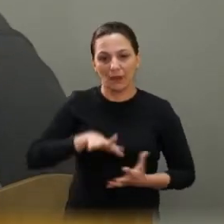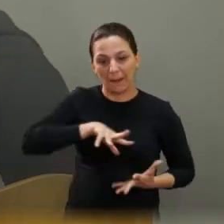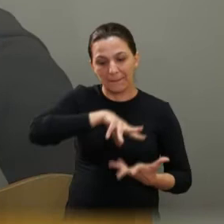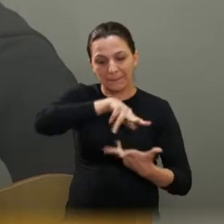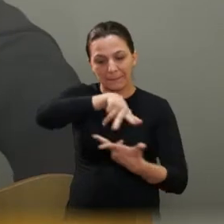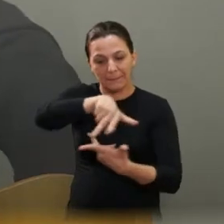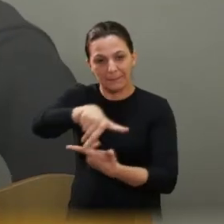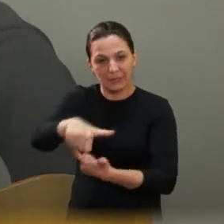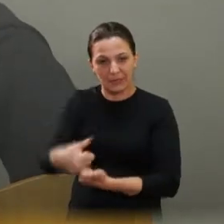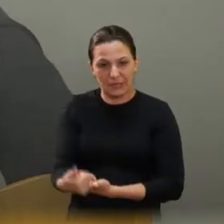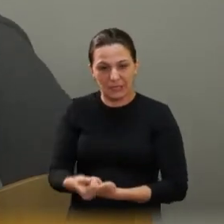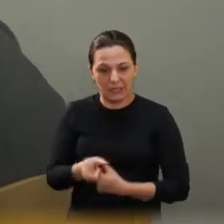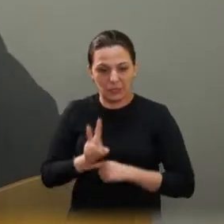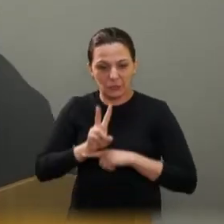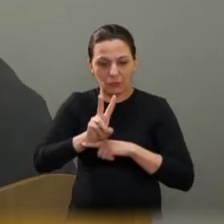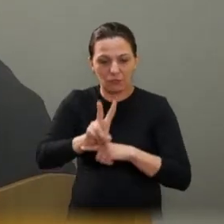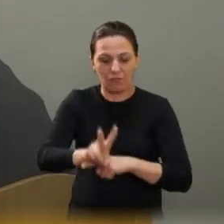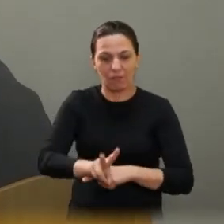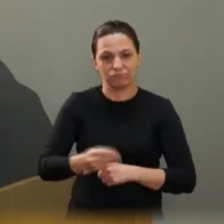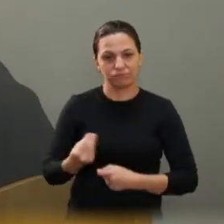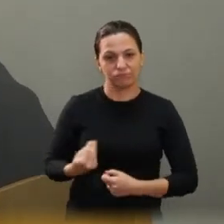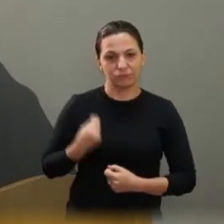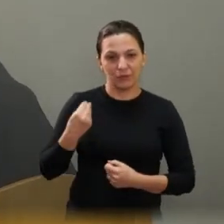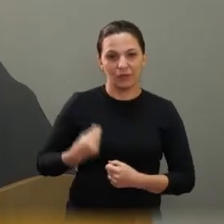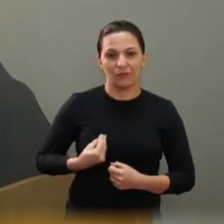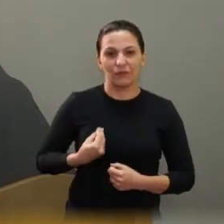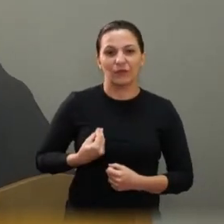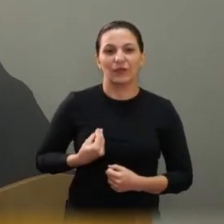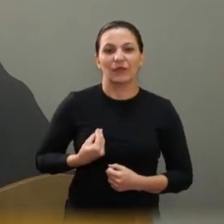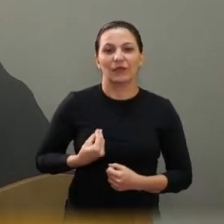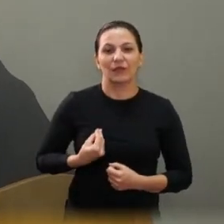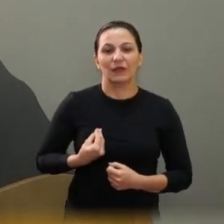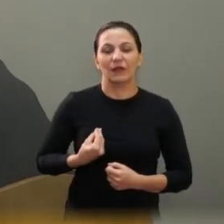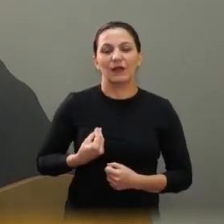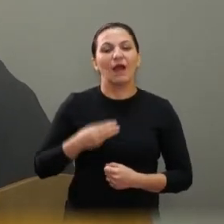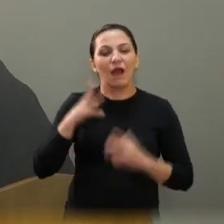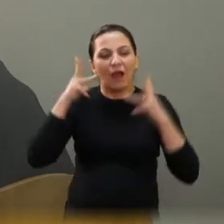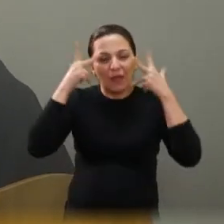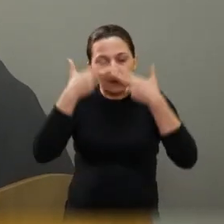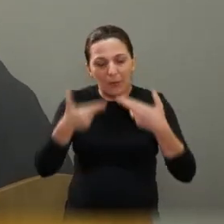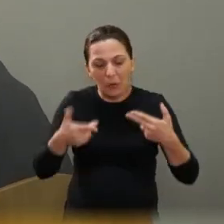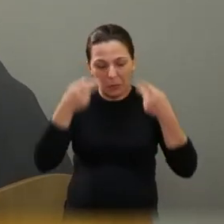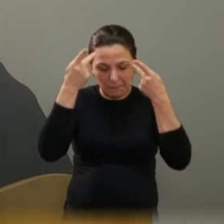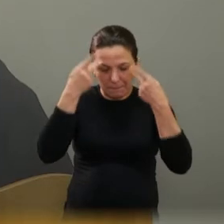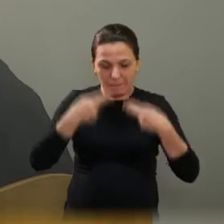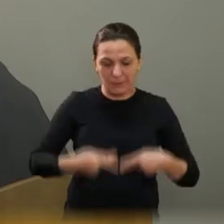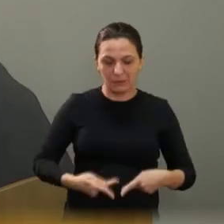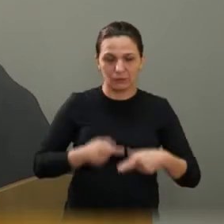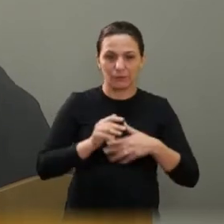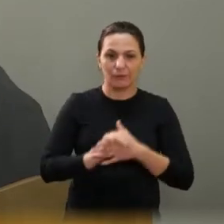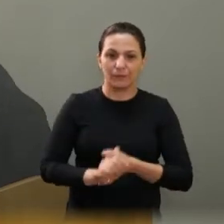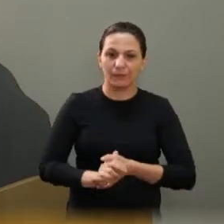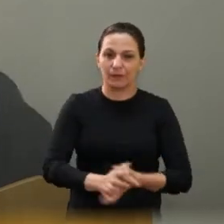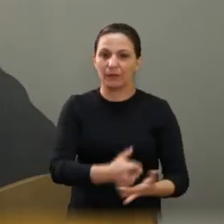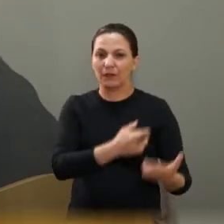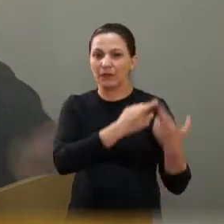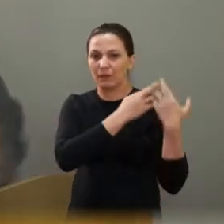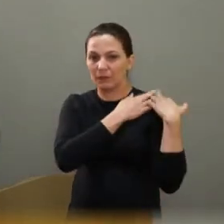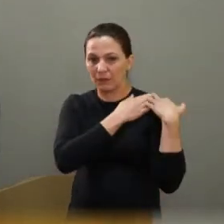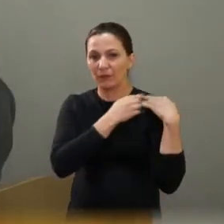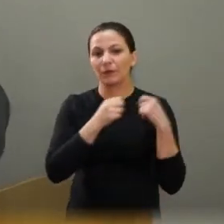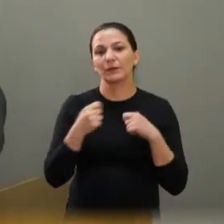planeta e da vida humana da vida animal isso que precisa ser feito com responsabilidade